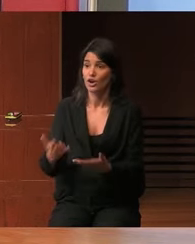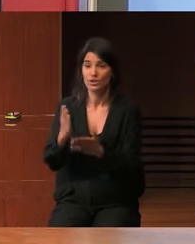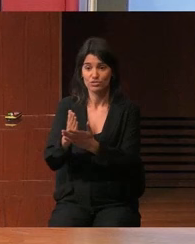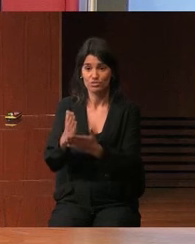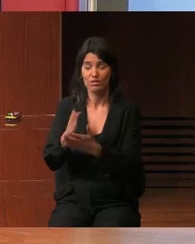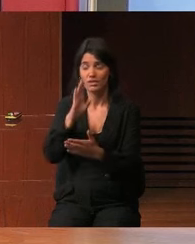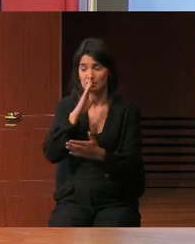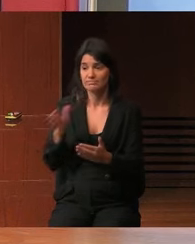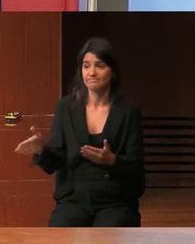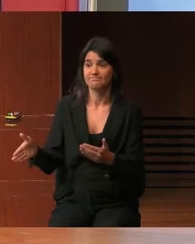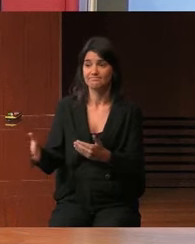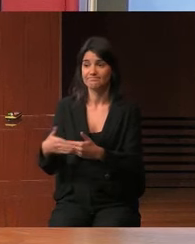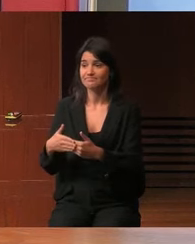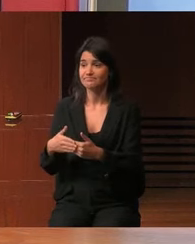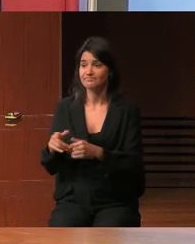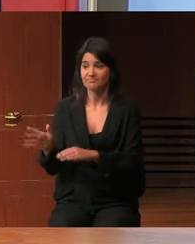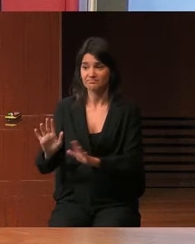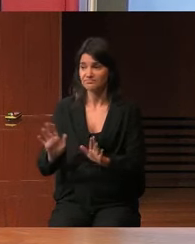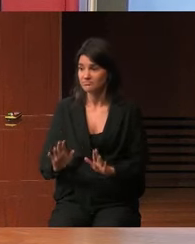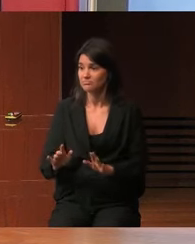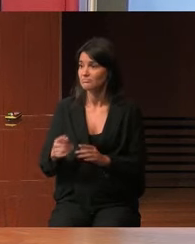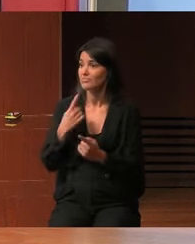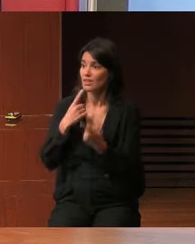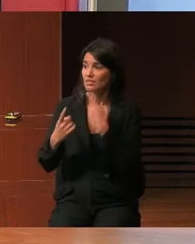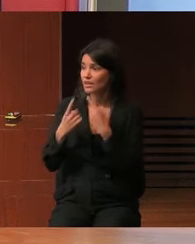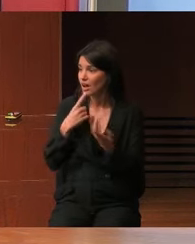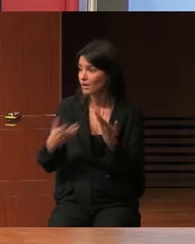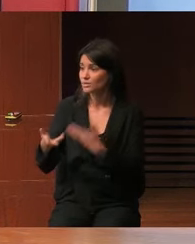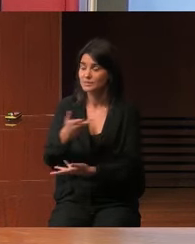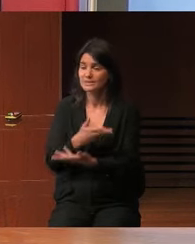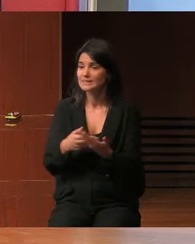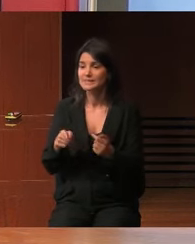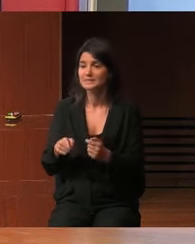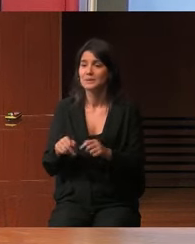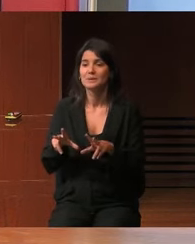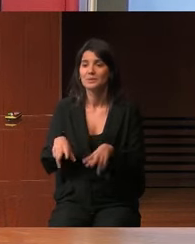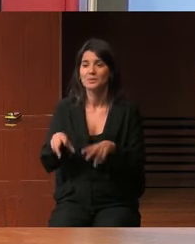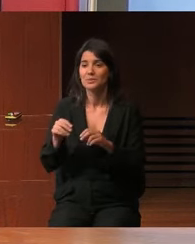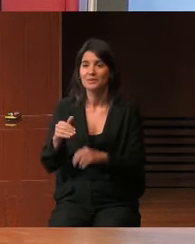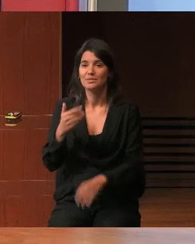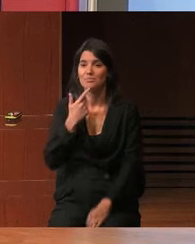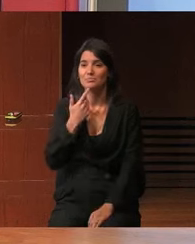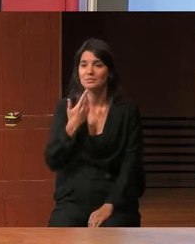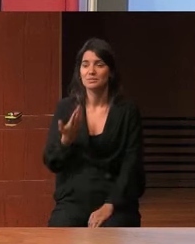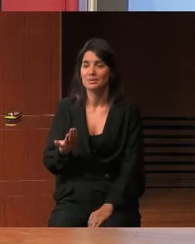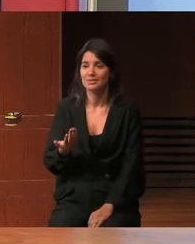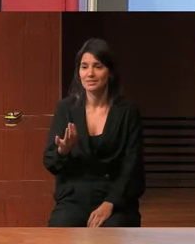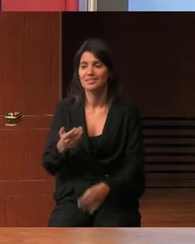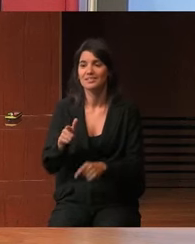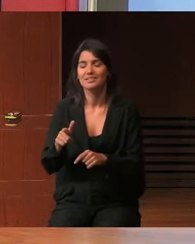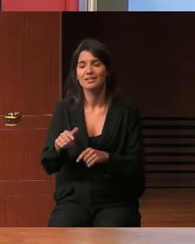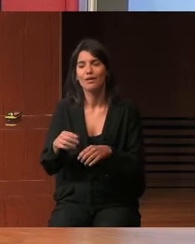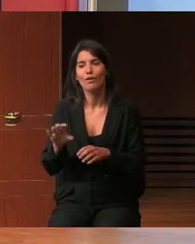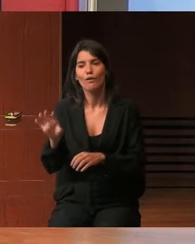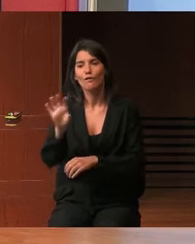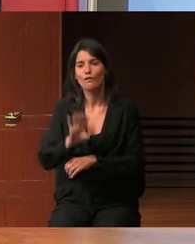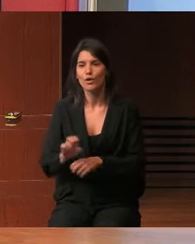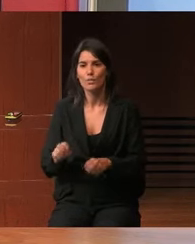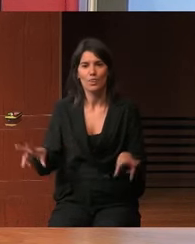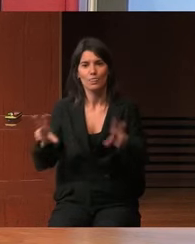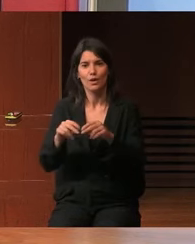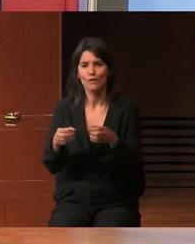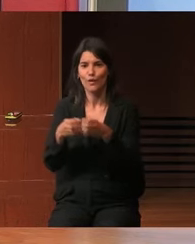mesma a possibilidade de ter espaços de diálogo, nunca vai compreender uma esfera nova de socialização